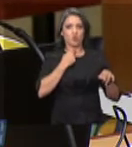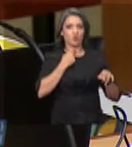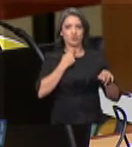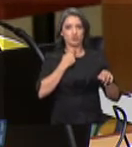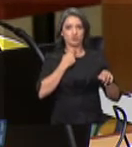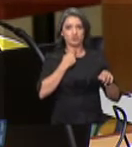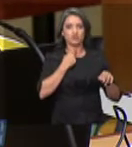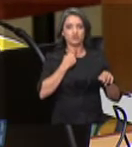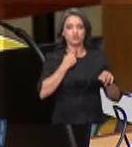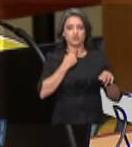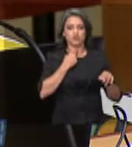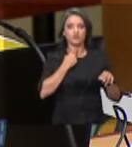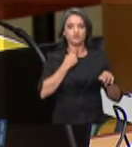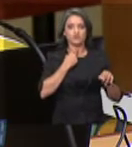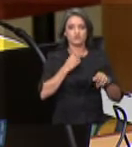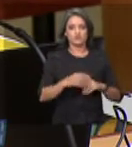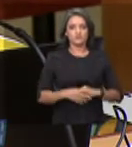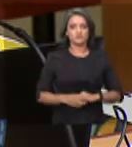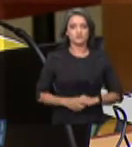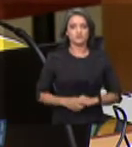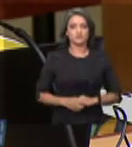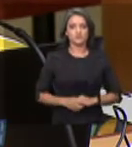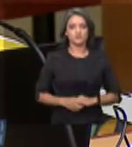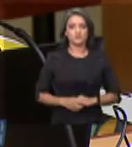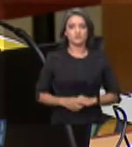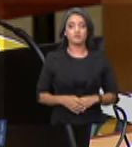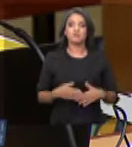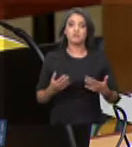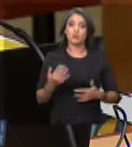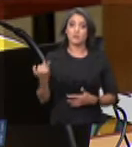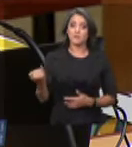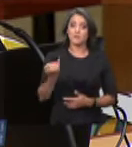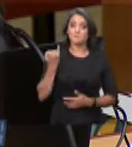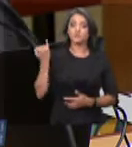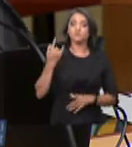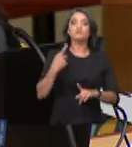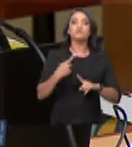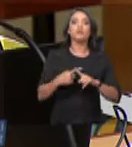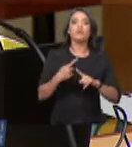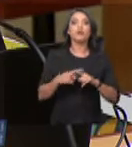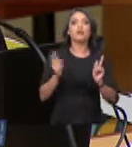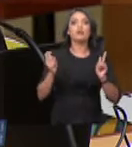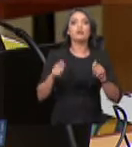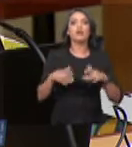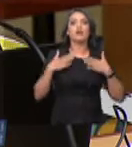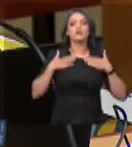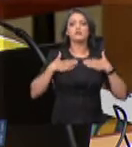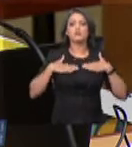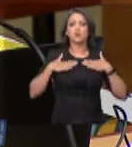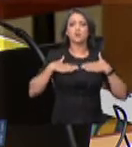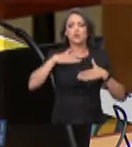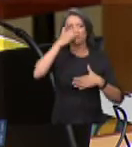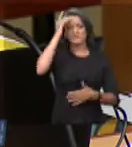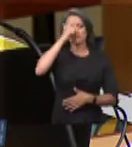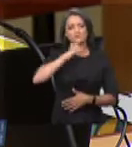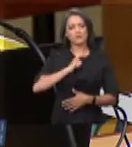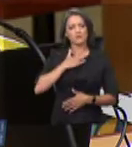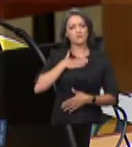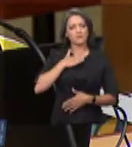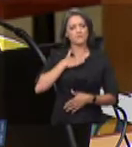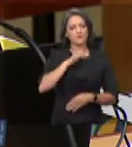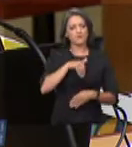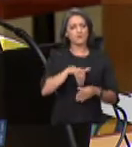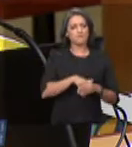o seu voto na urna eletrônica isso é muito importante porque garante a tranquilidade ao eleitor